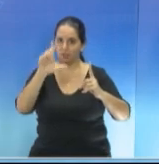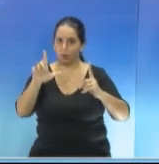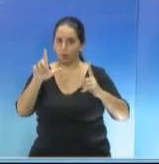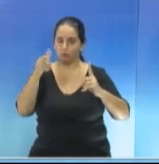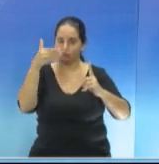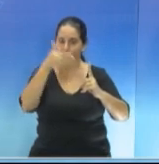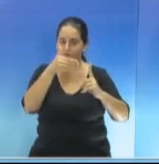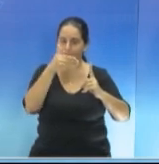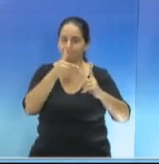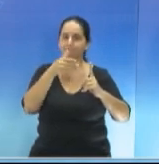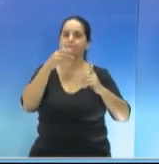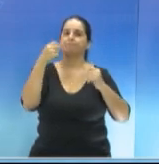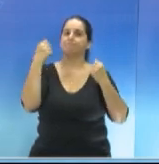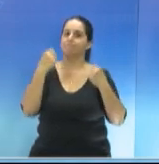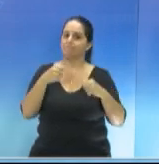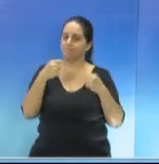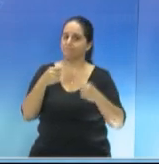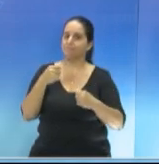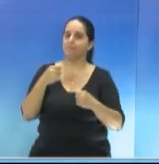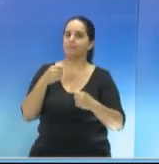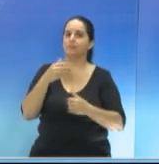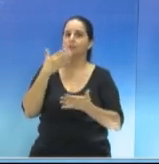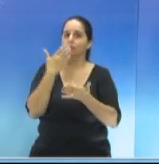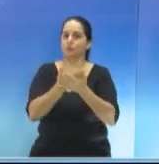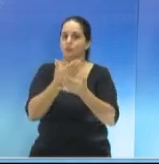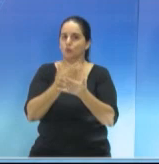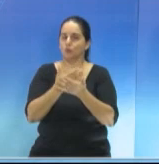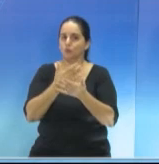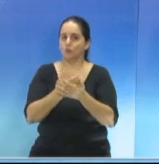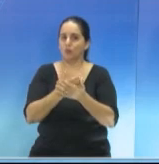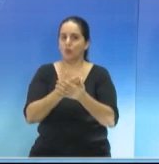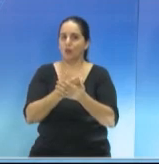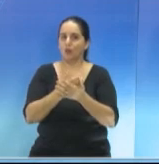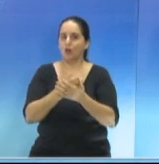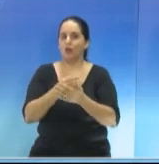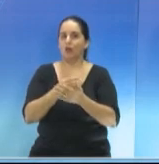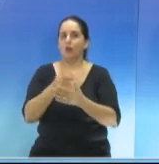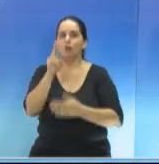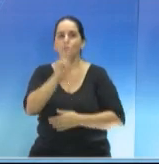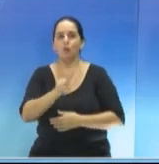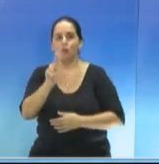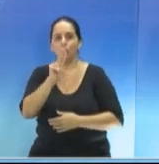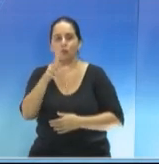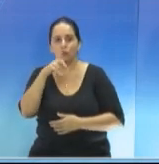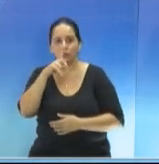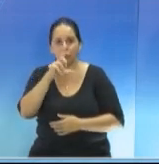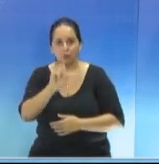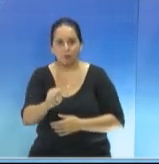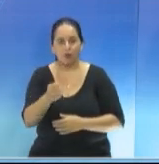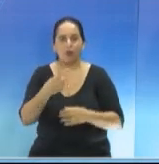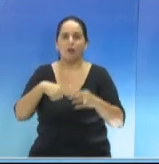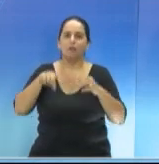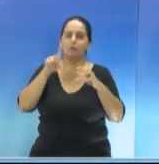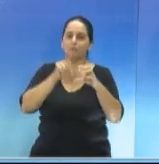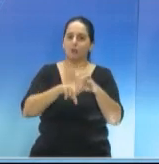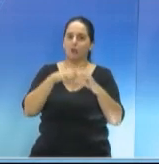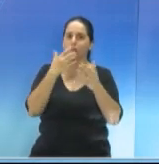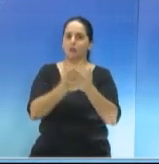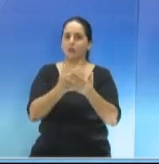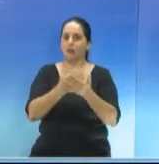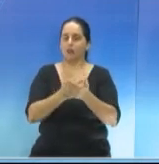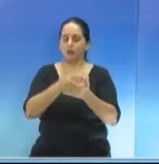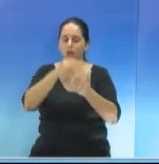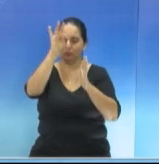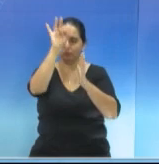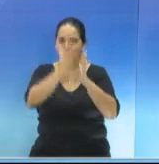vocês estudem as funções da linguagem, façam um resumo, volta a essas aulas, vai no seu